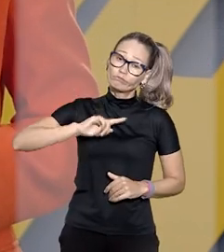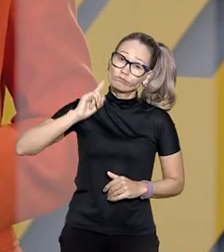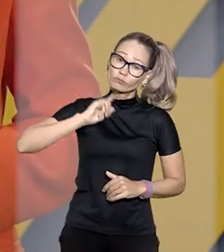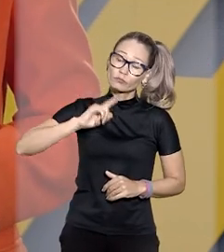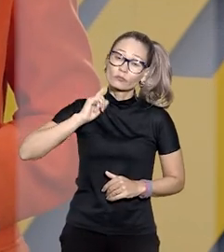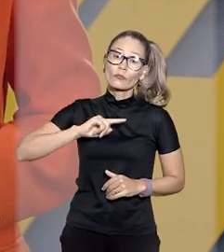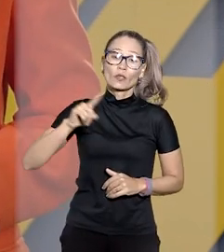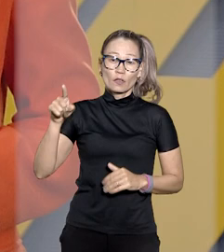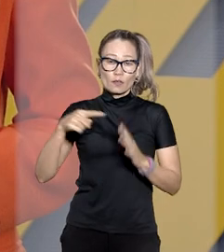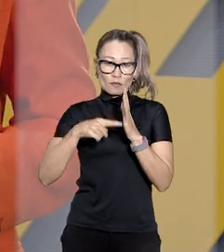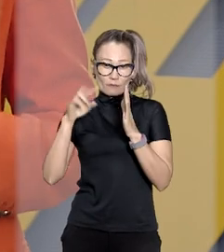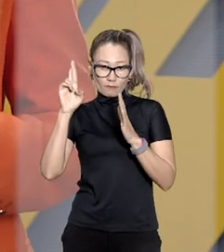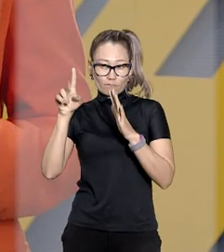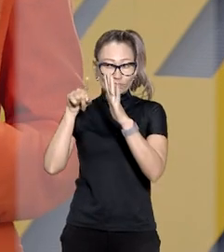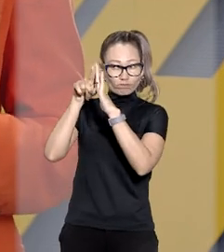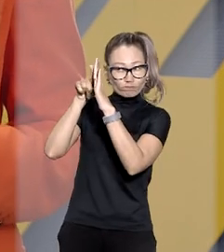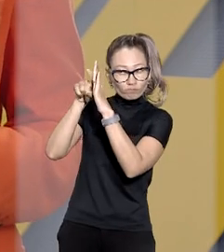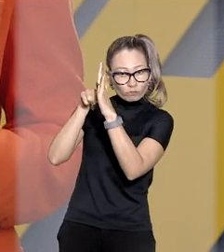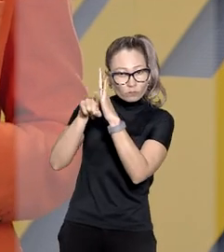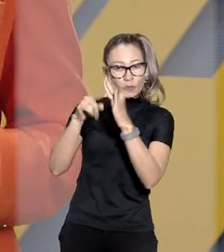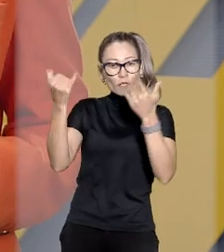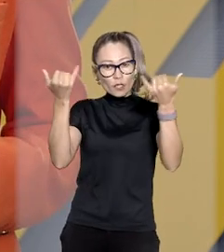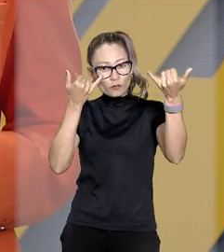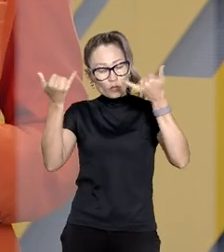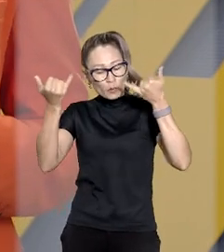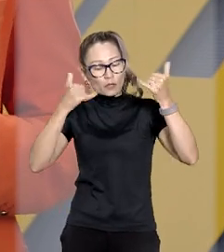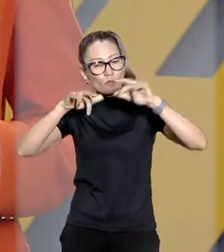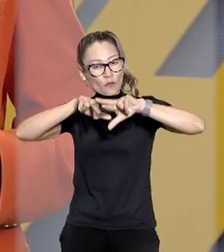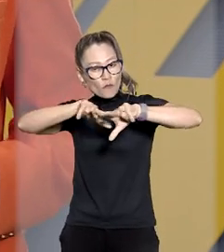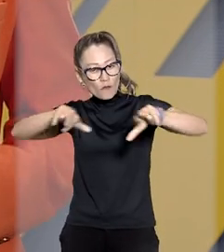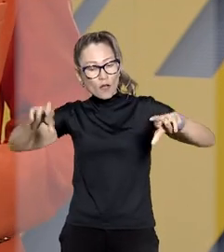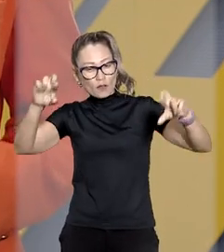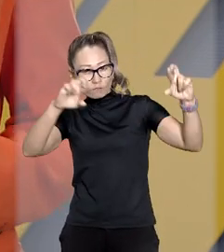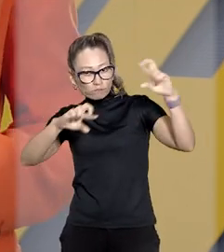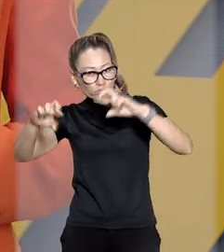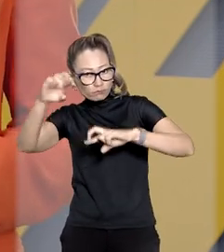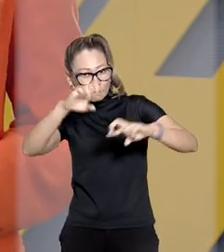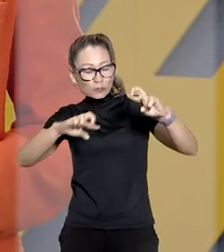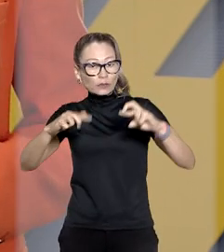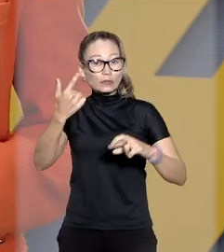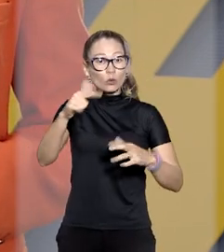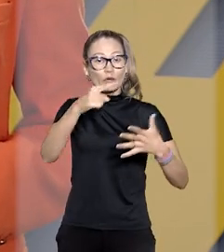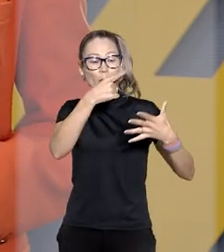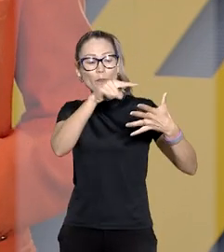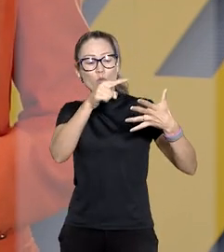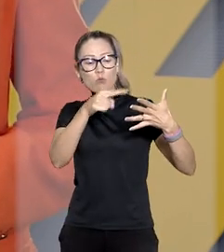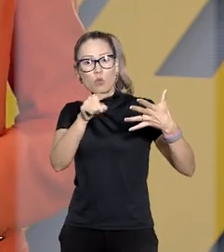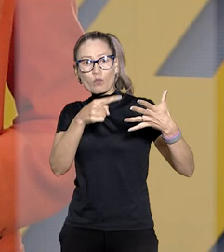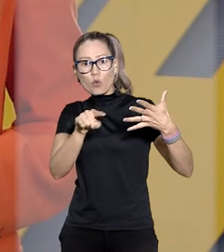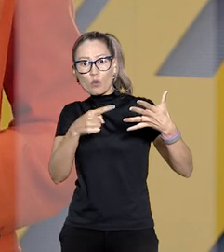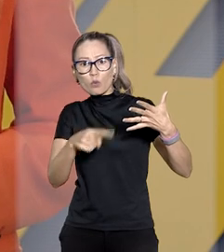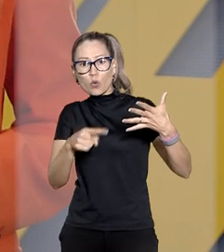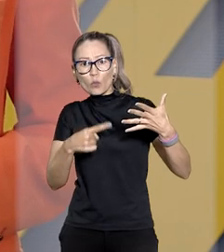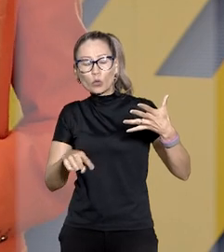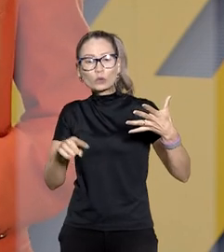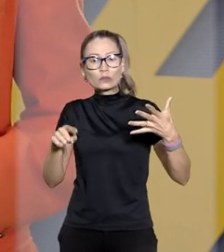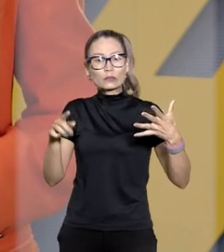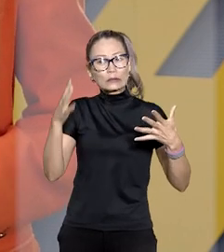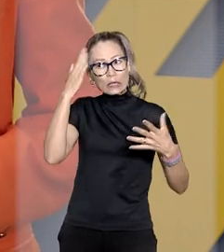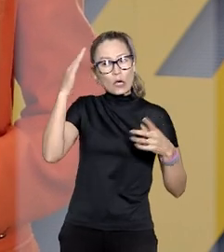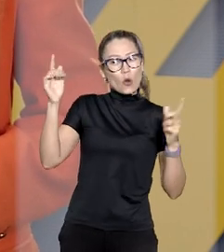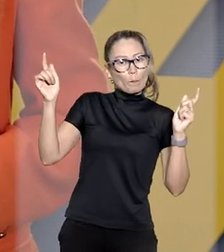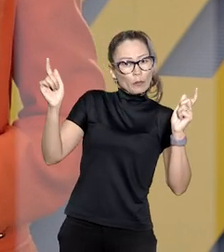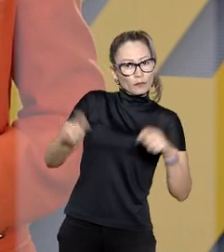O relator considerou que, com base nas informações reunidas pelas investigações, não existem elementos capazes de justificar